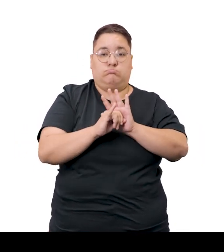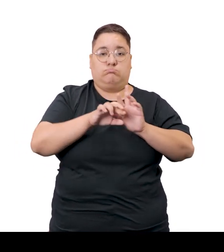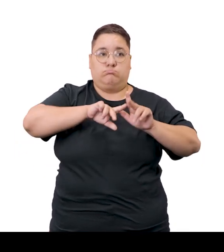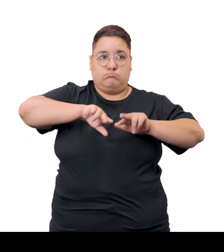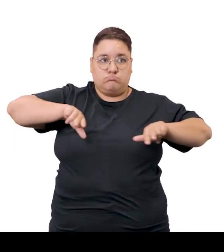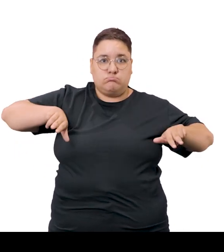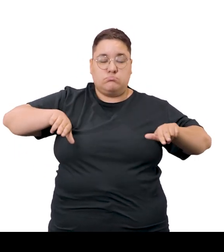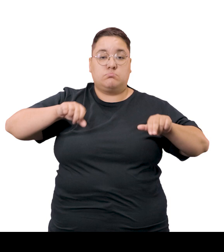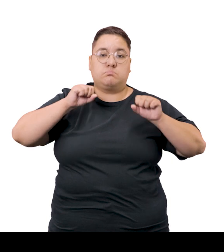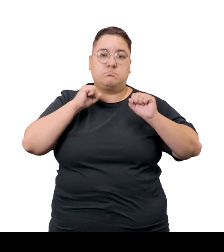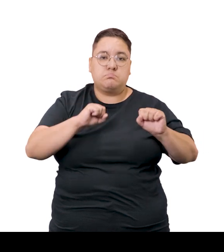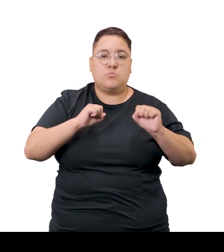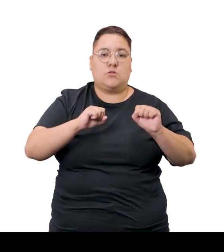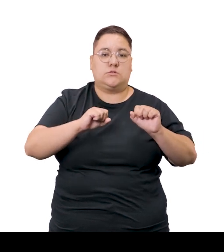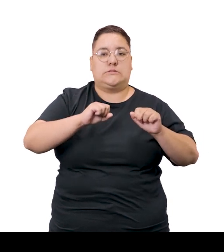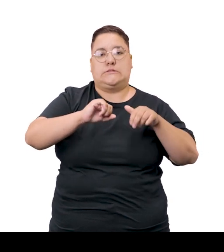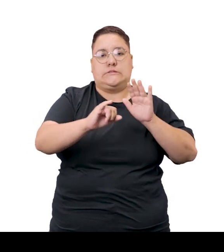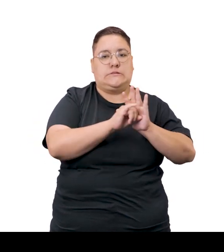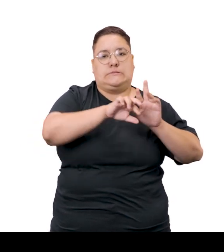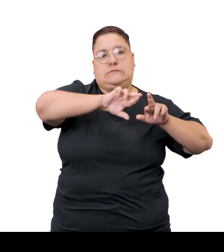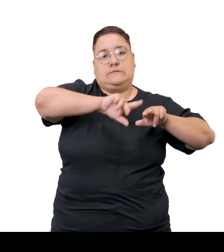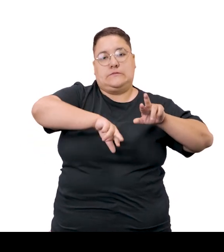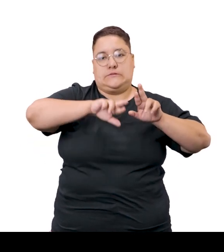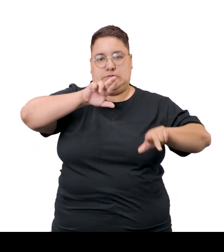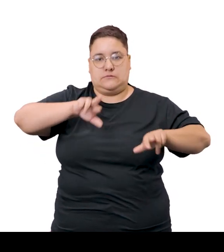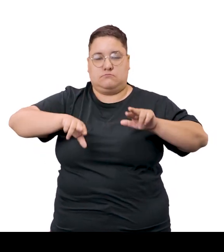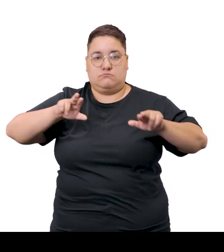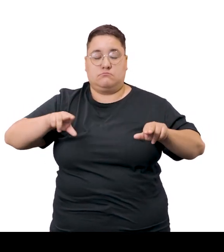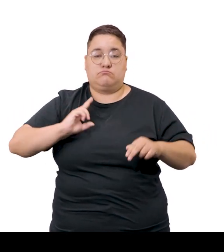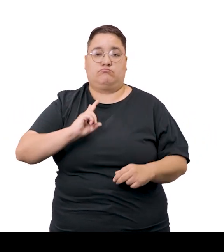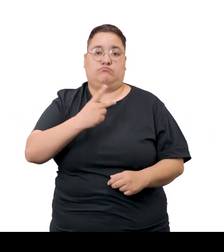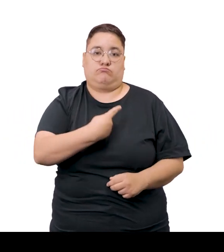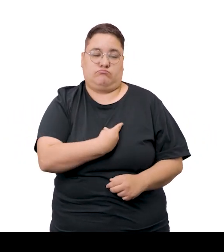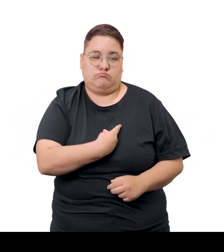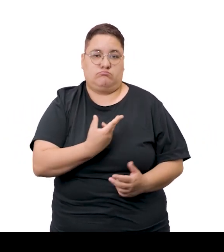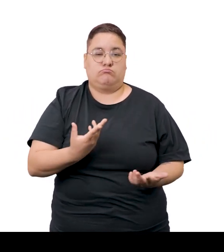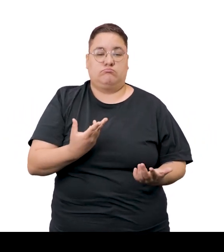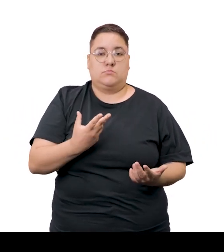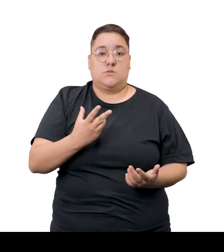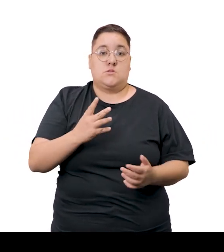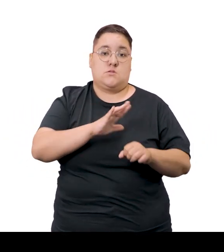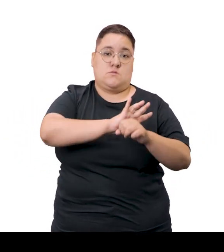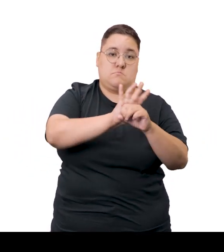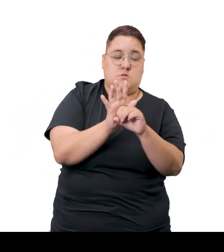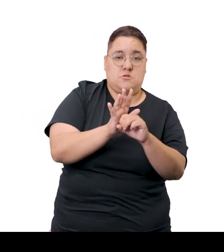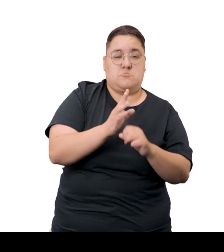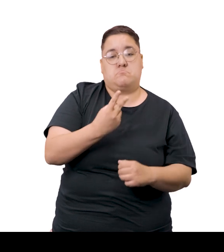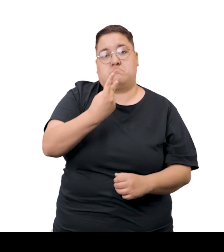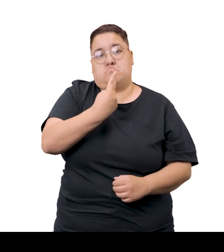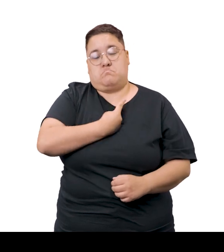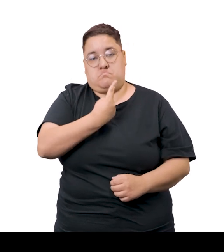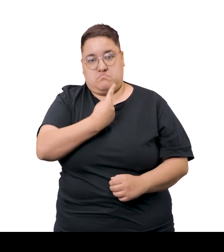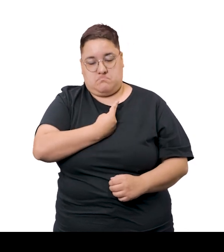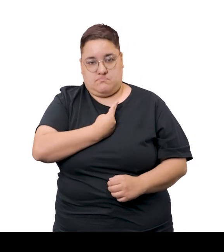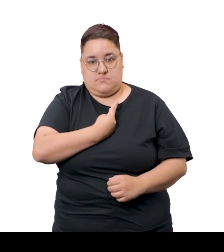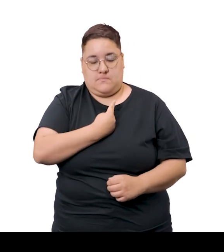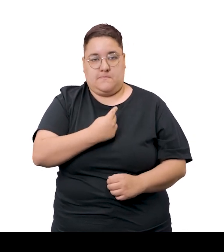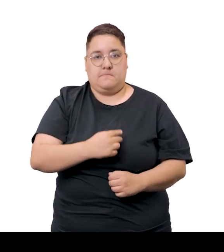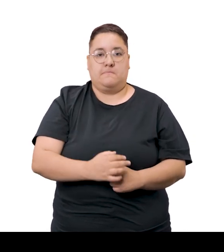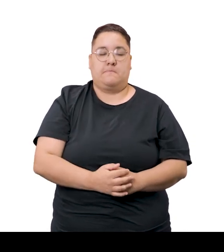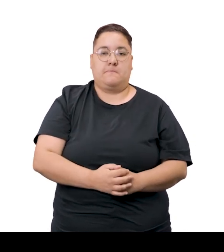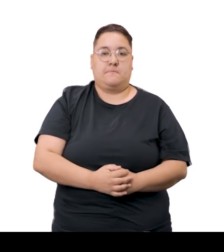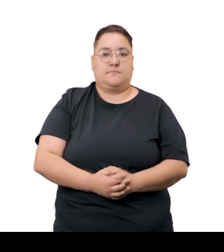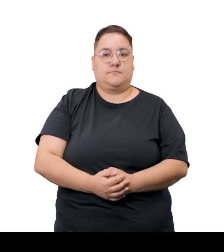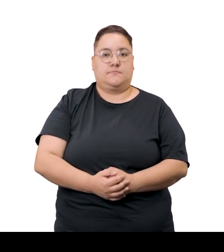diversas identidades, sejam elas transgêneras, não binárias ou cisgêneras. Opie se apropria do